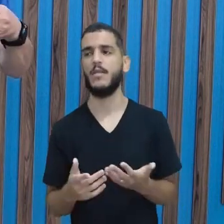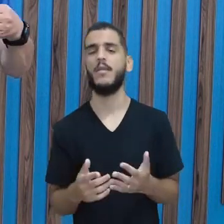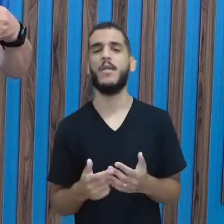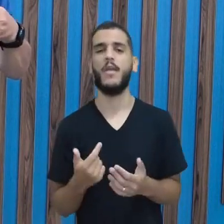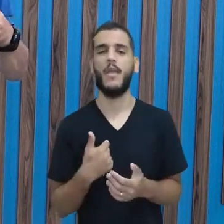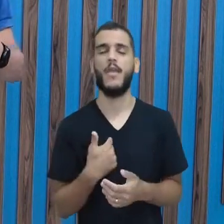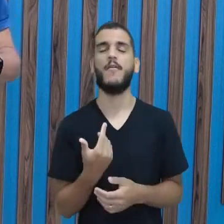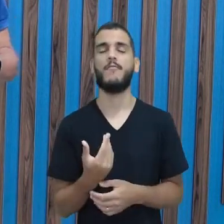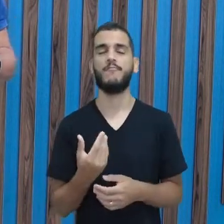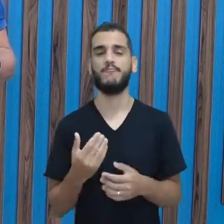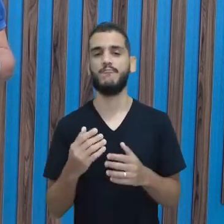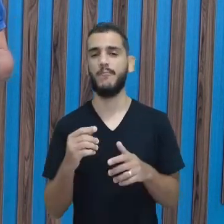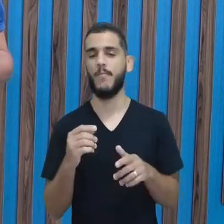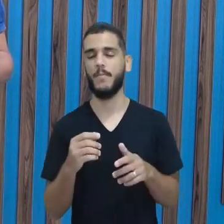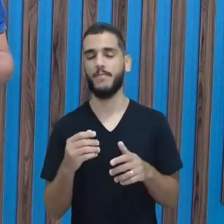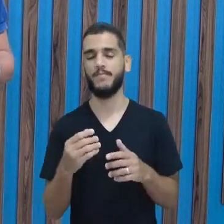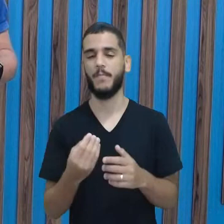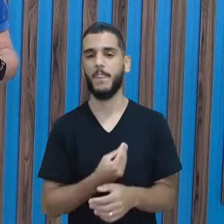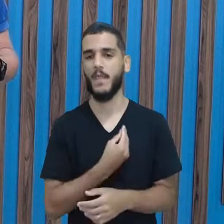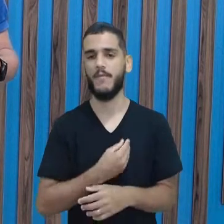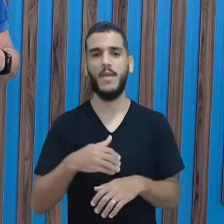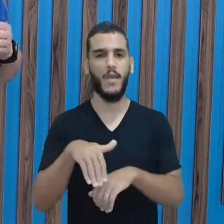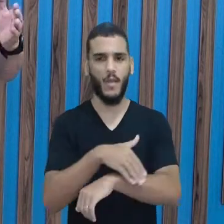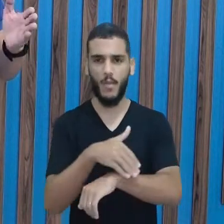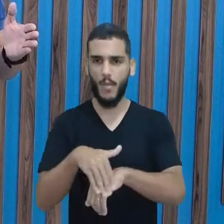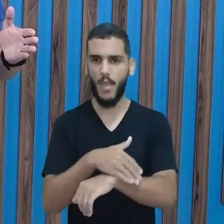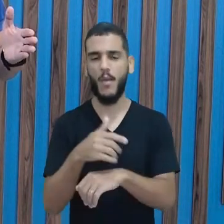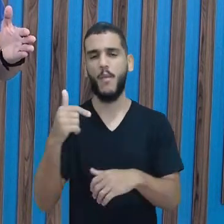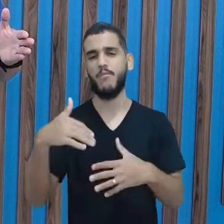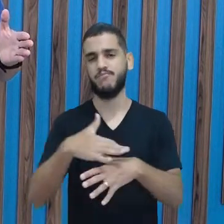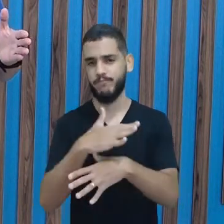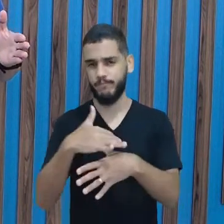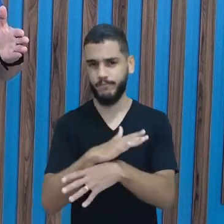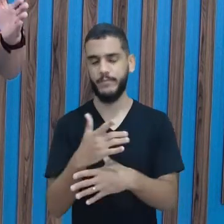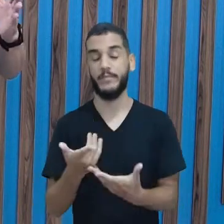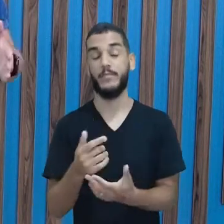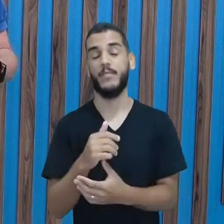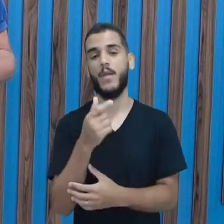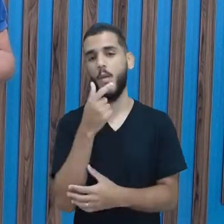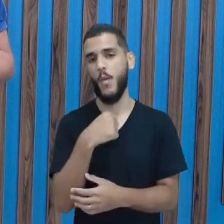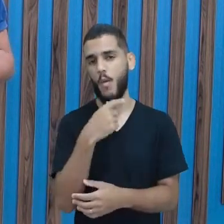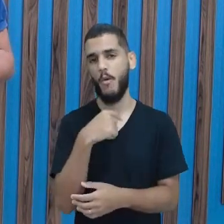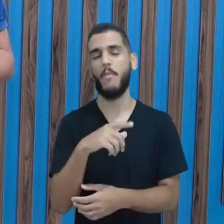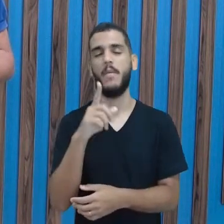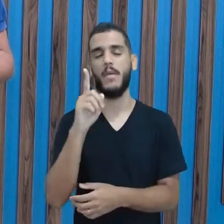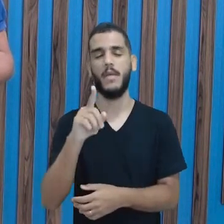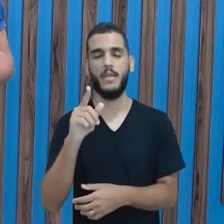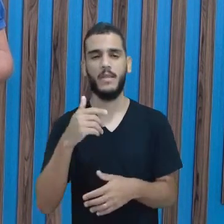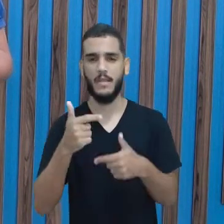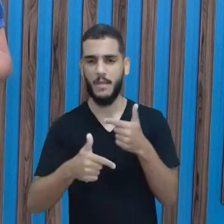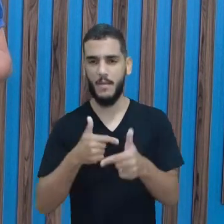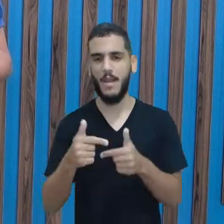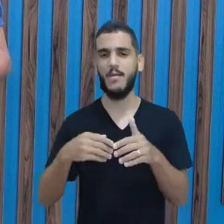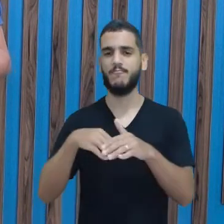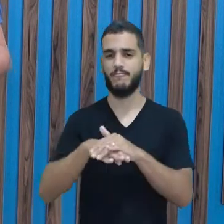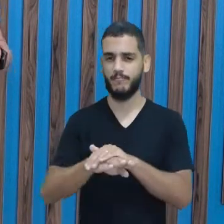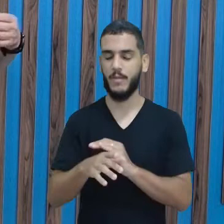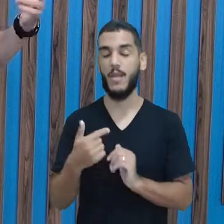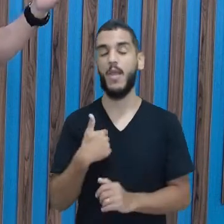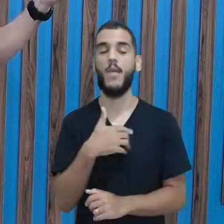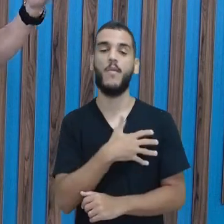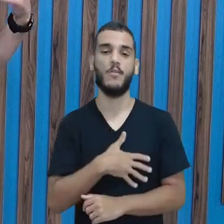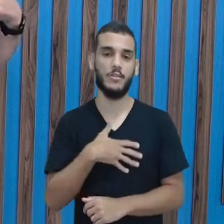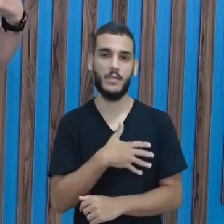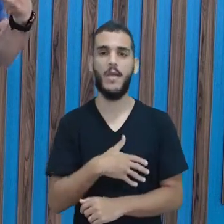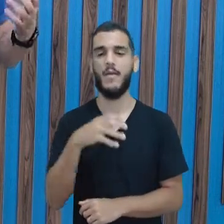na Rua da Glória, e na Rua Velha tinha um senhor que era sapateiro, né? E eu gostava, por exemplo, de domingo,